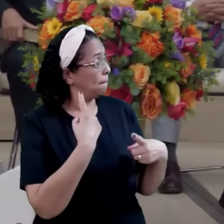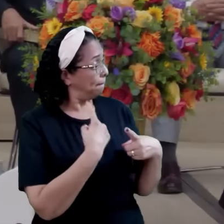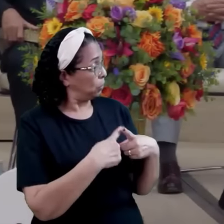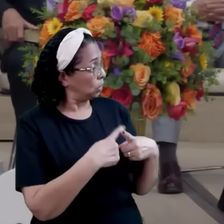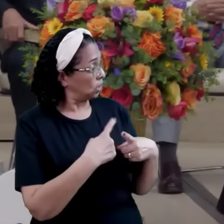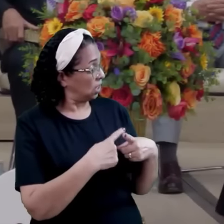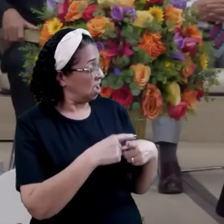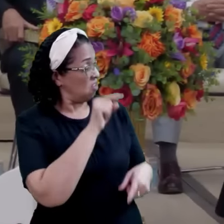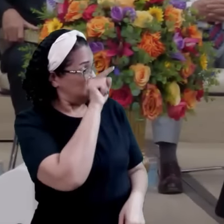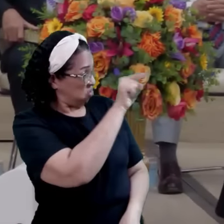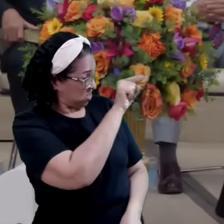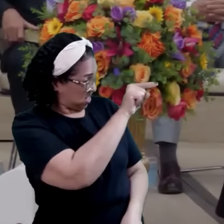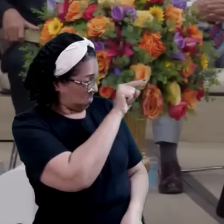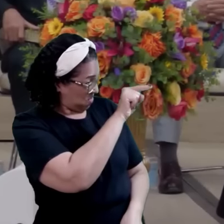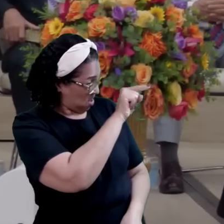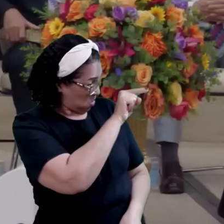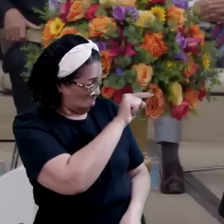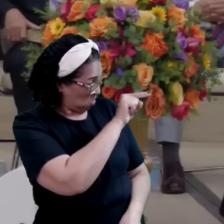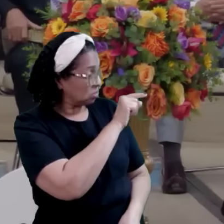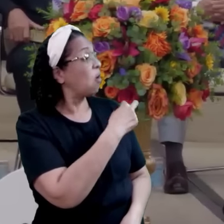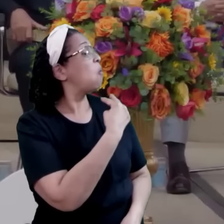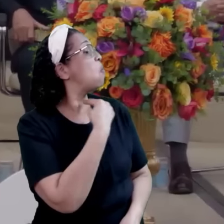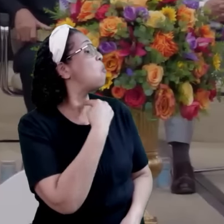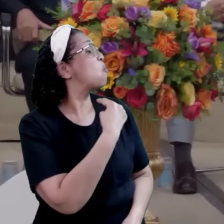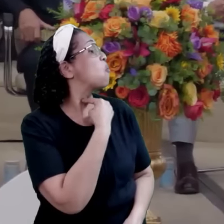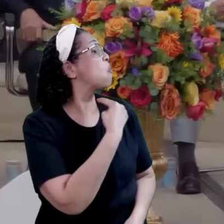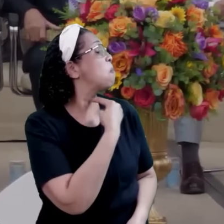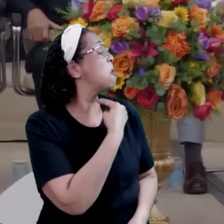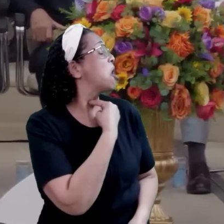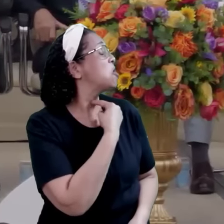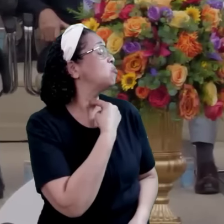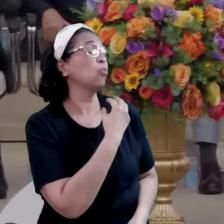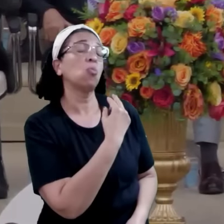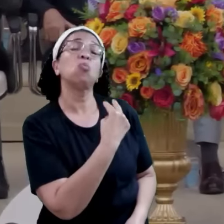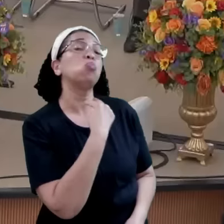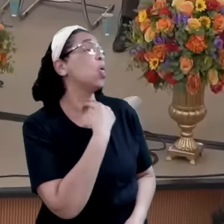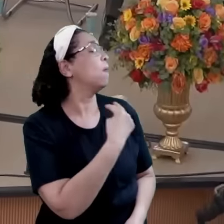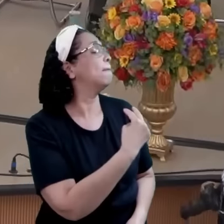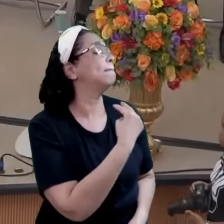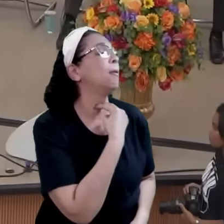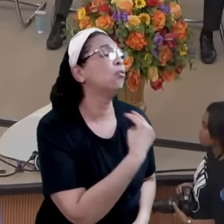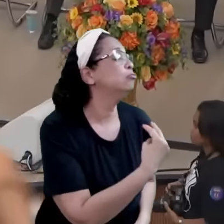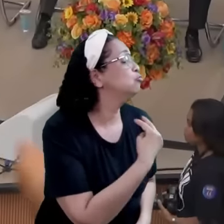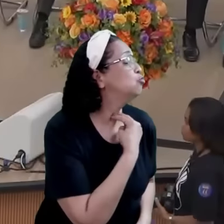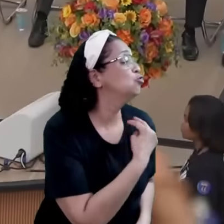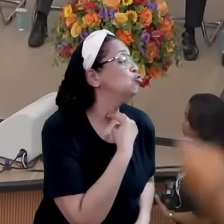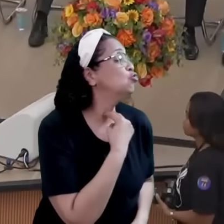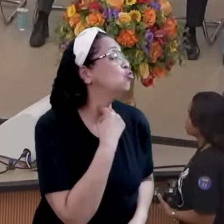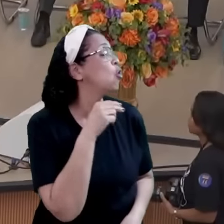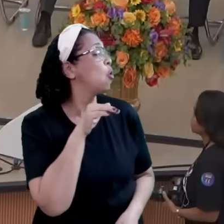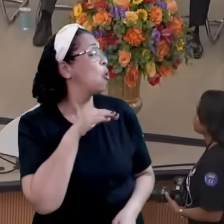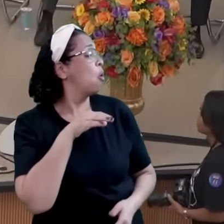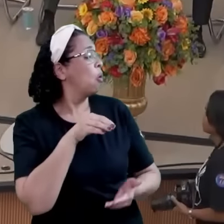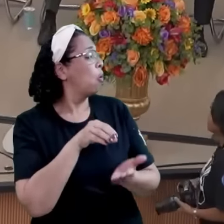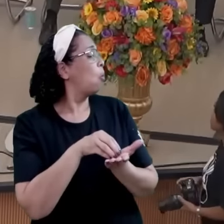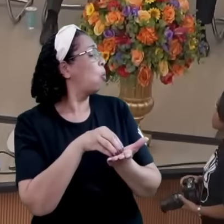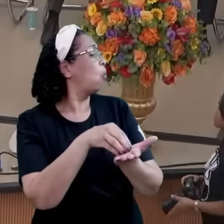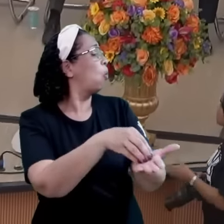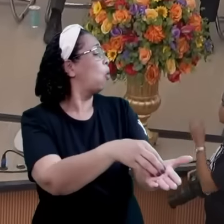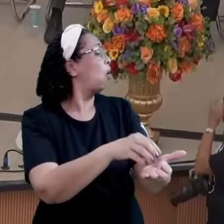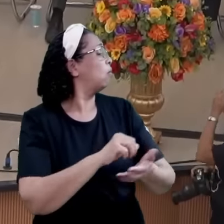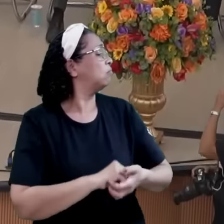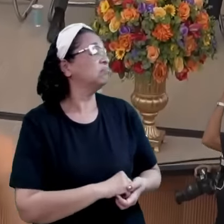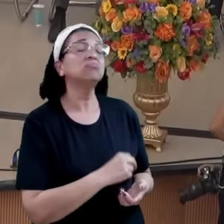da igreja mas o irmão Fulano falou que não era para mim guardar o carro ainda eu perguntei para ele eu coloca onde falei onde o senhor achar mas aqui não